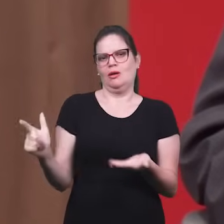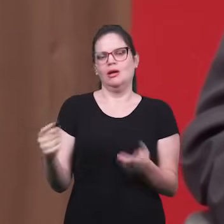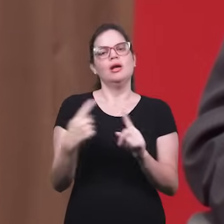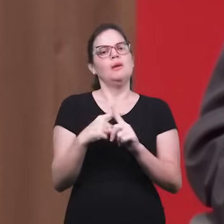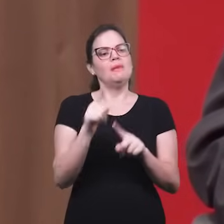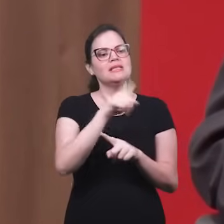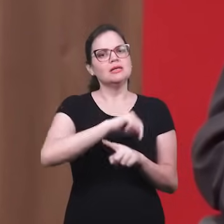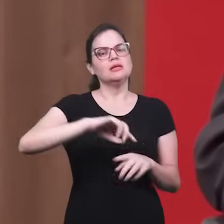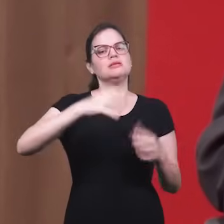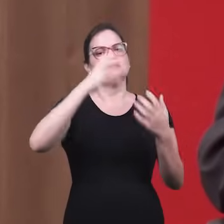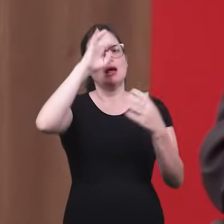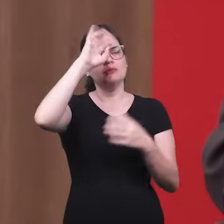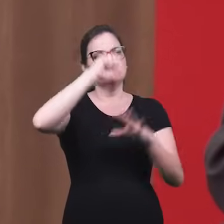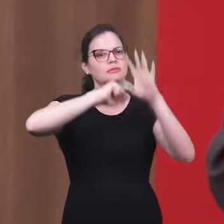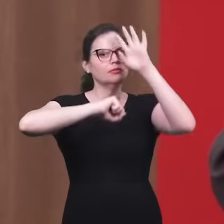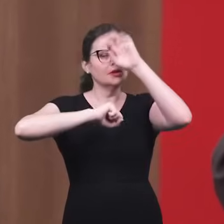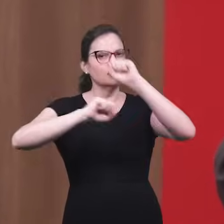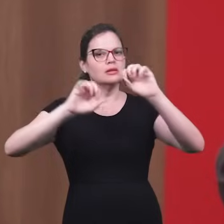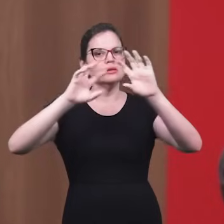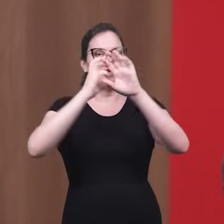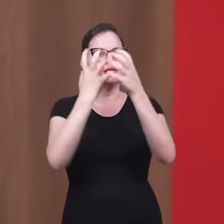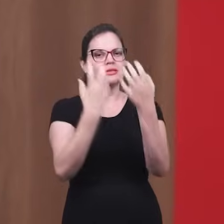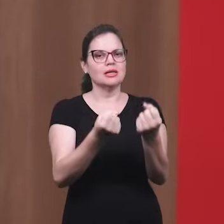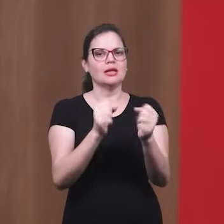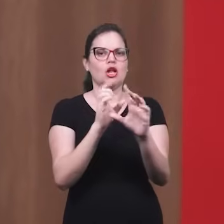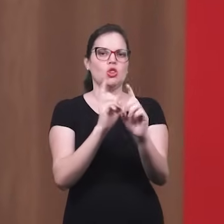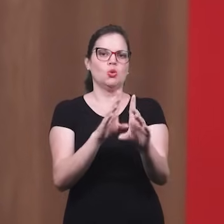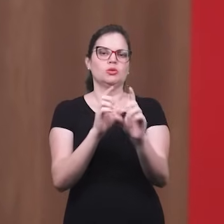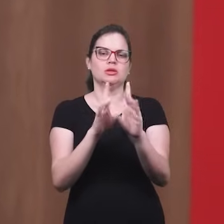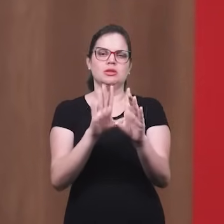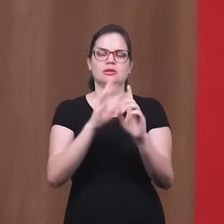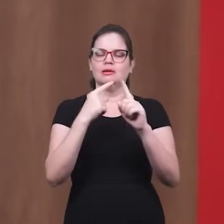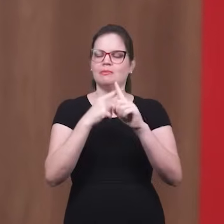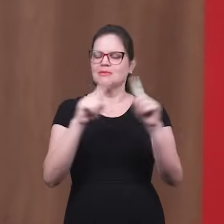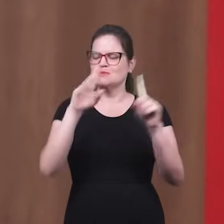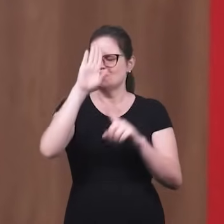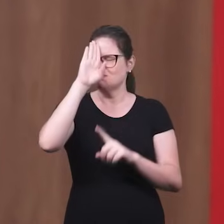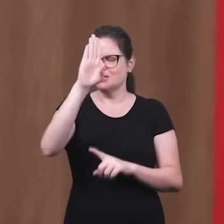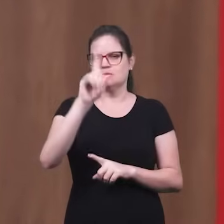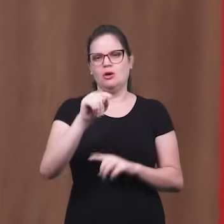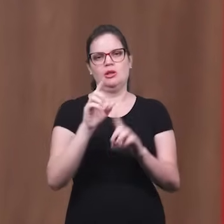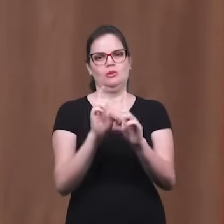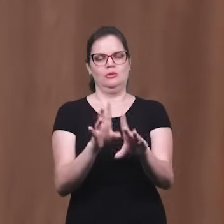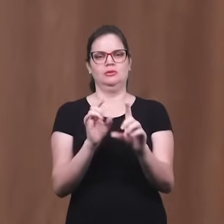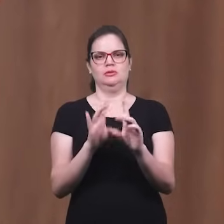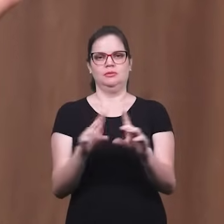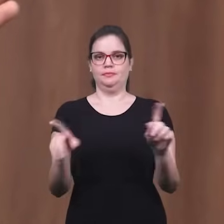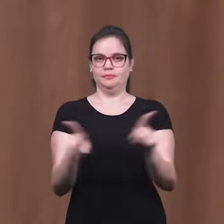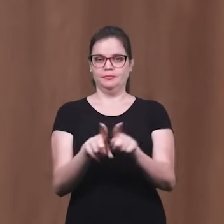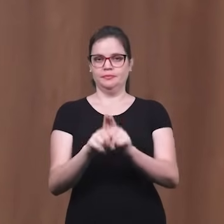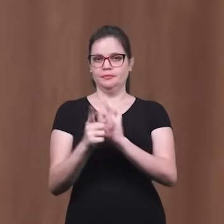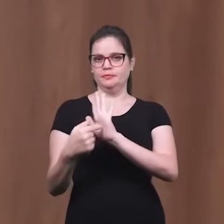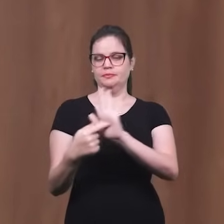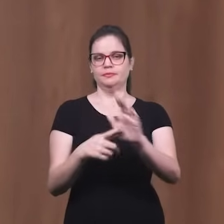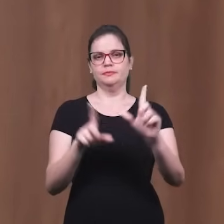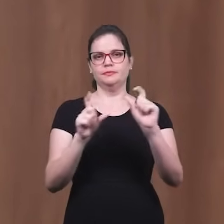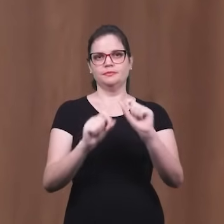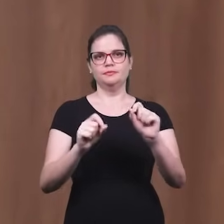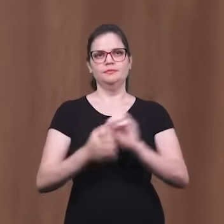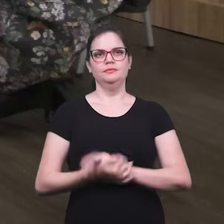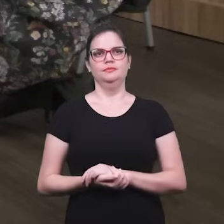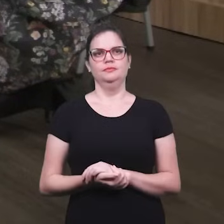nossa doutrina, que é um patrimônio espiritual, né? E fica aqui também uma palavra, pastor